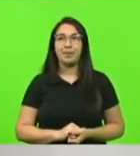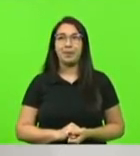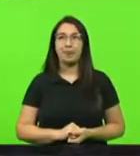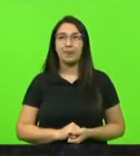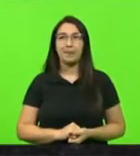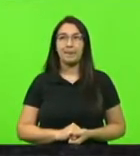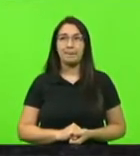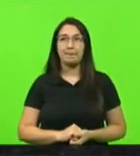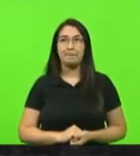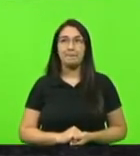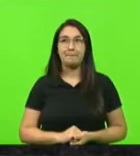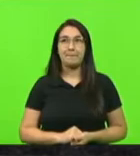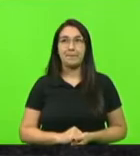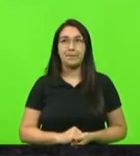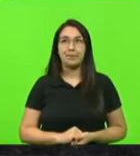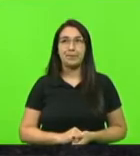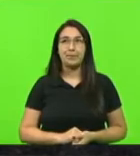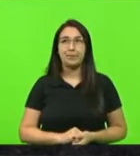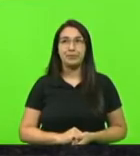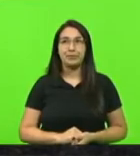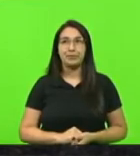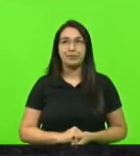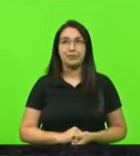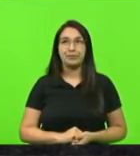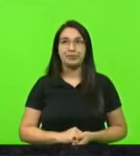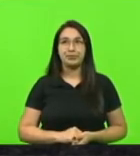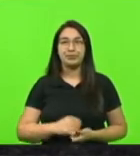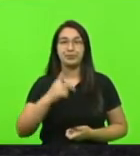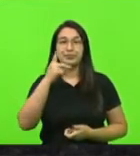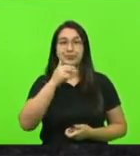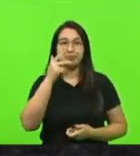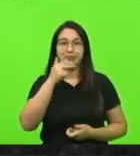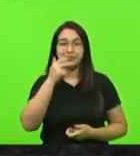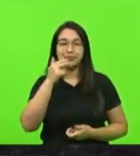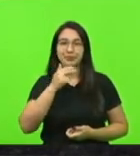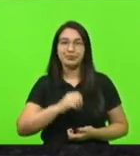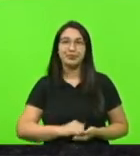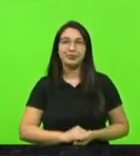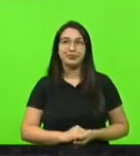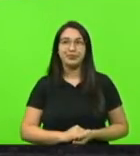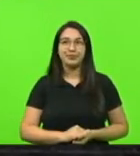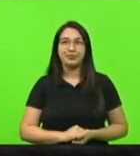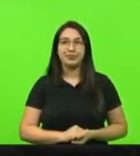A palavra, deputado. Pois não, deputado Kennedy Nunes. Eu quero, como